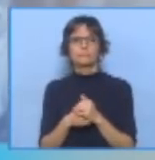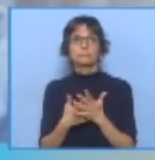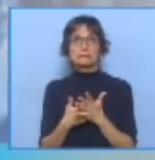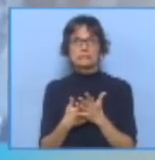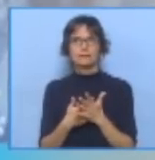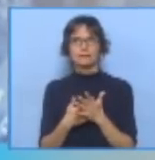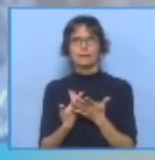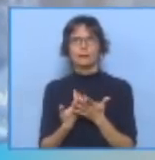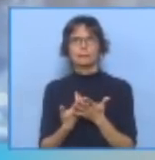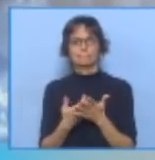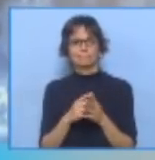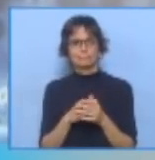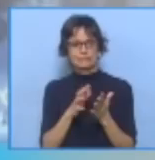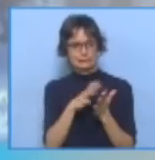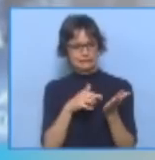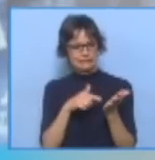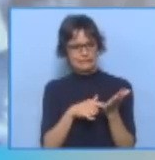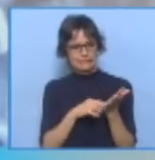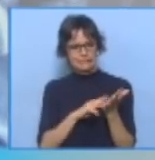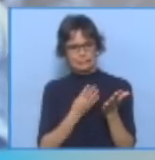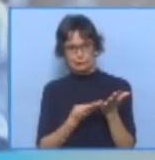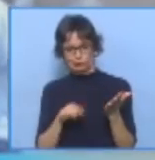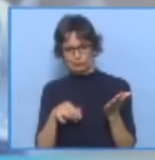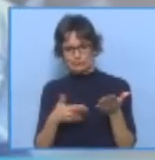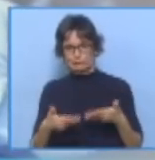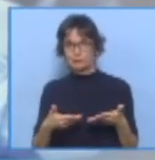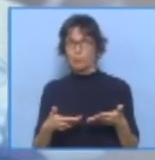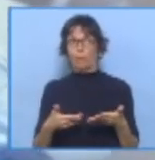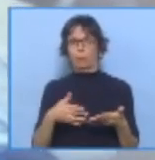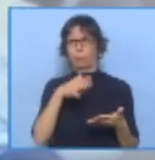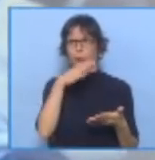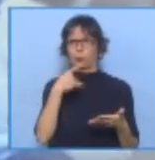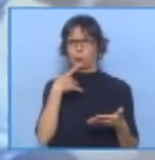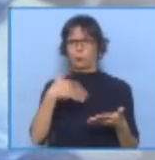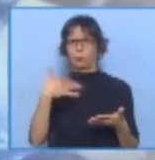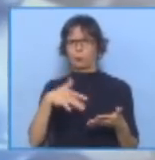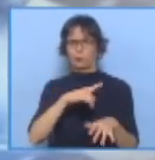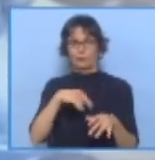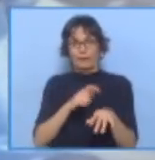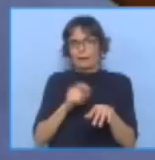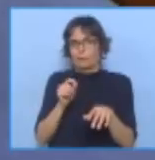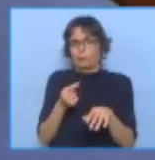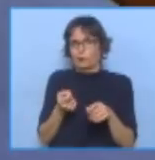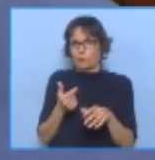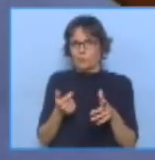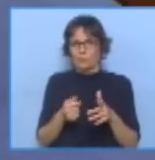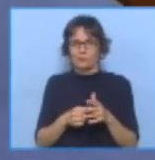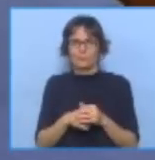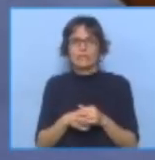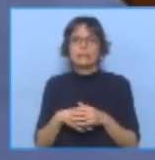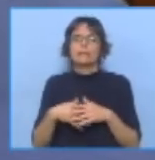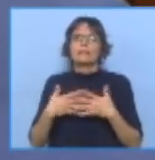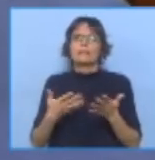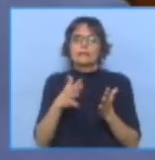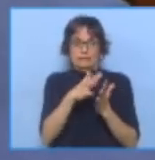traduzir isto para os dias de hoje era ficar aqui eternamente. E temos poucos minutos. Pois, era ficar aqui eternamente a falar disso. Eu acho que